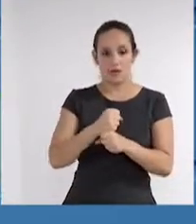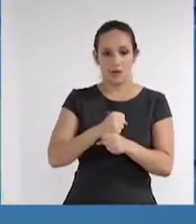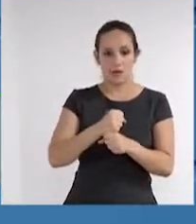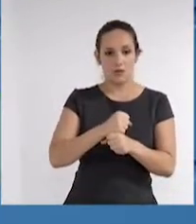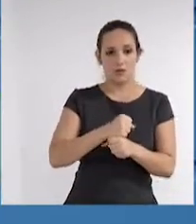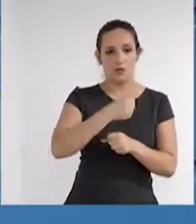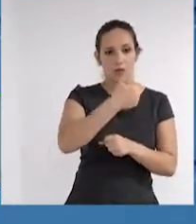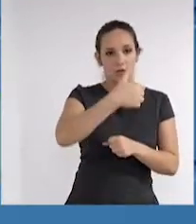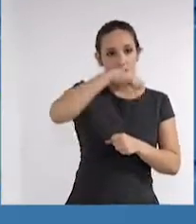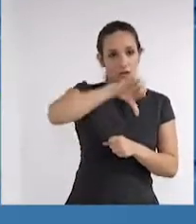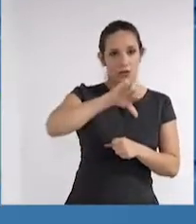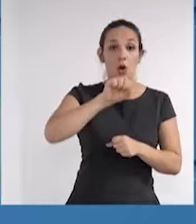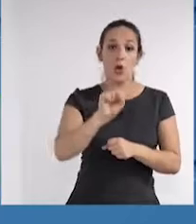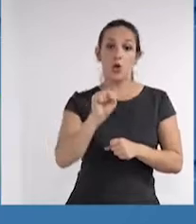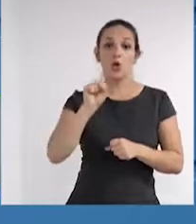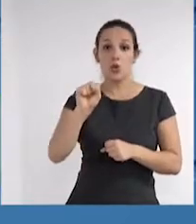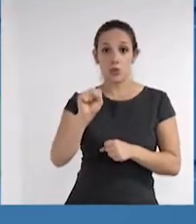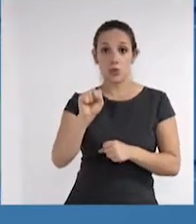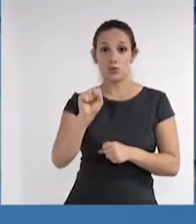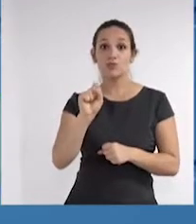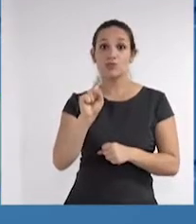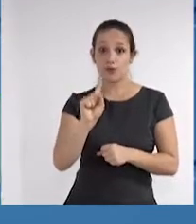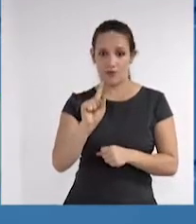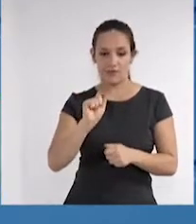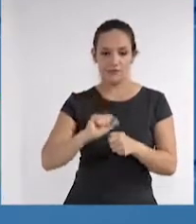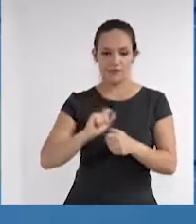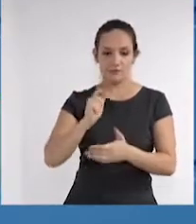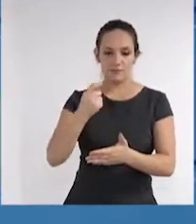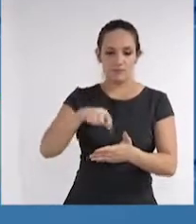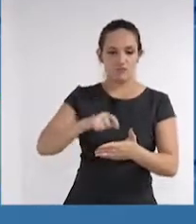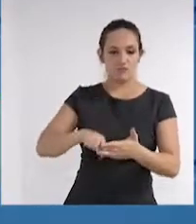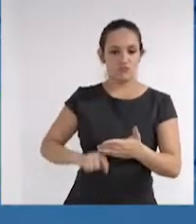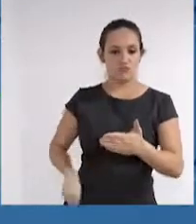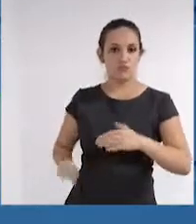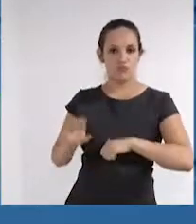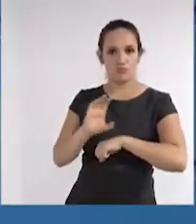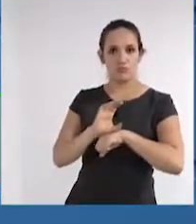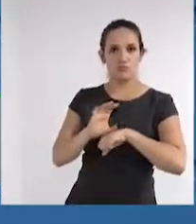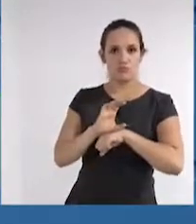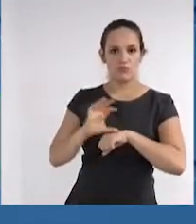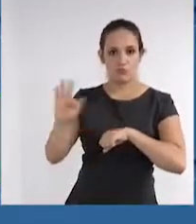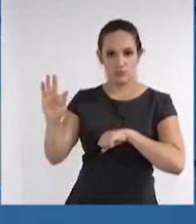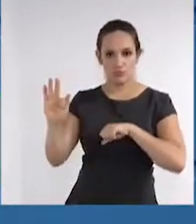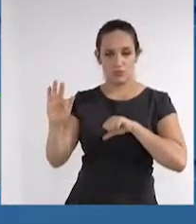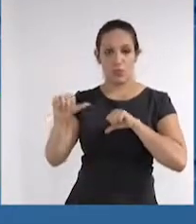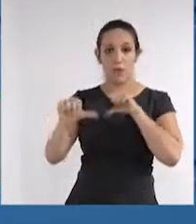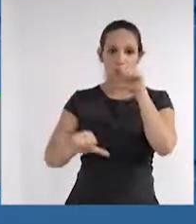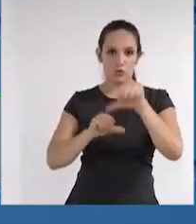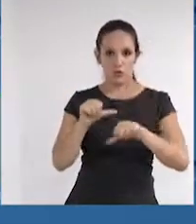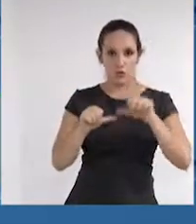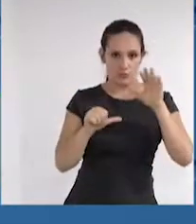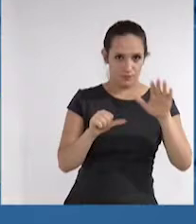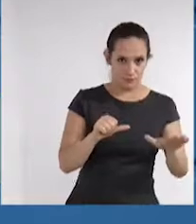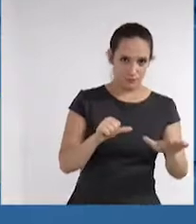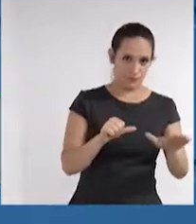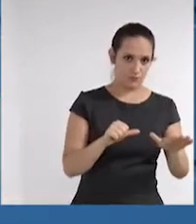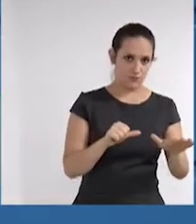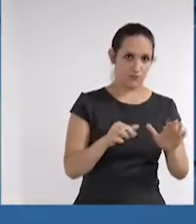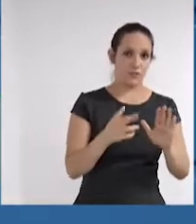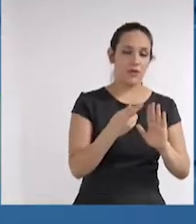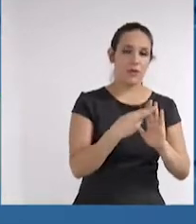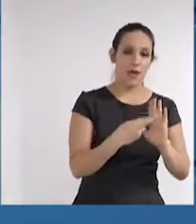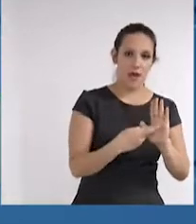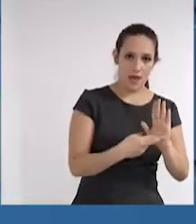uma Constituição do nosso país, quando houve uma transição do regime autoritário para o regime